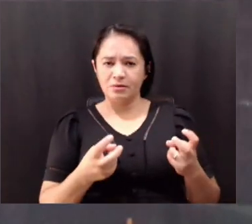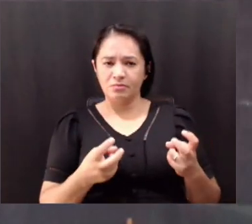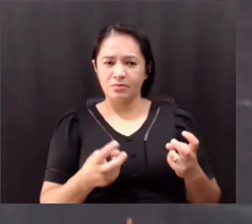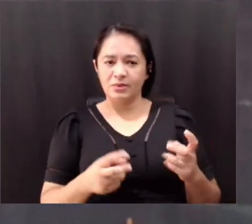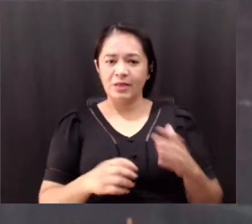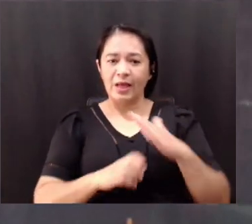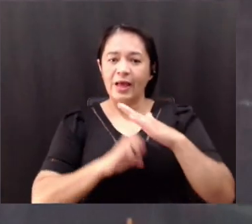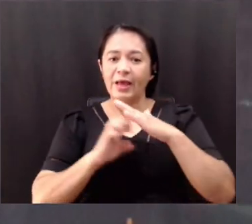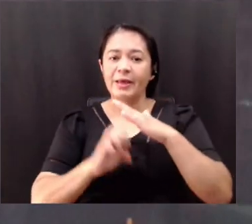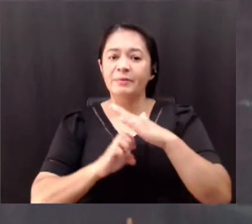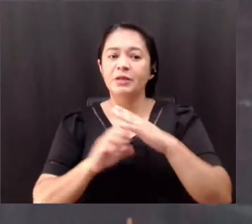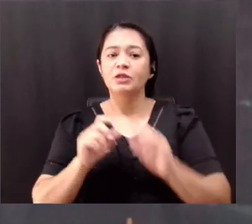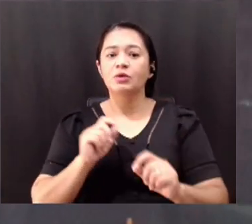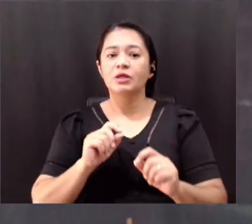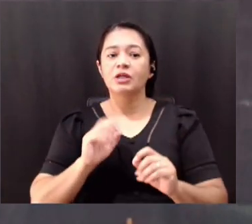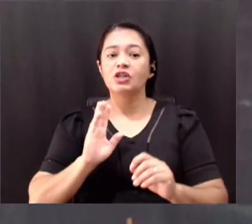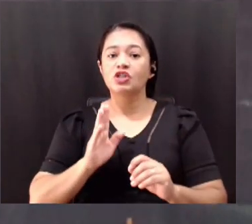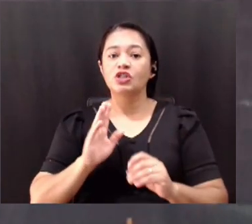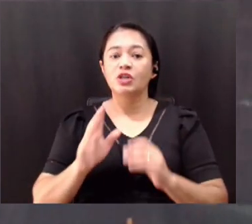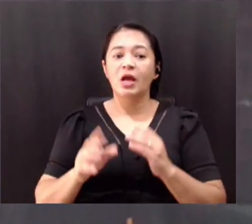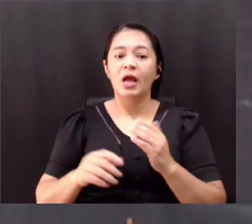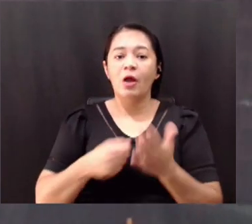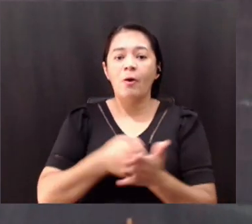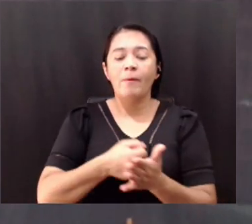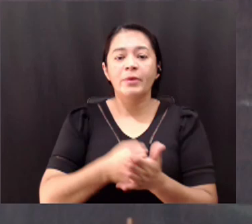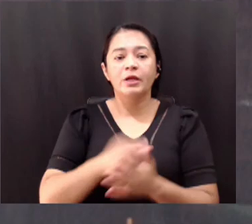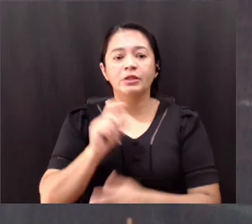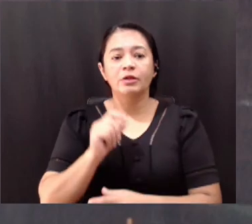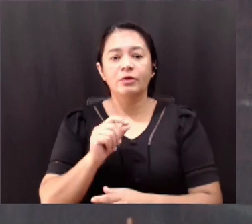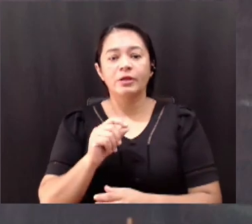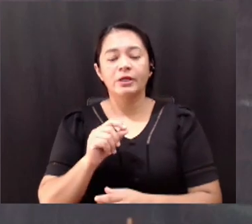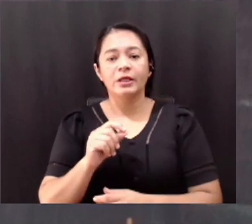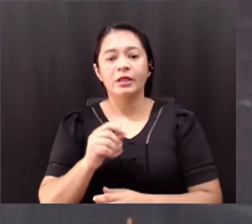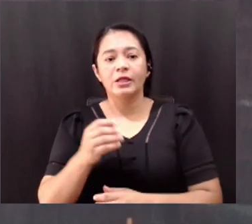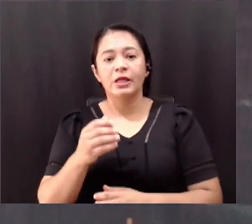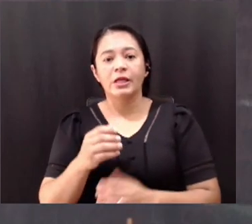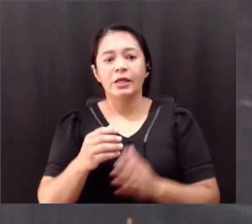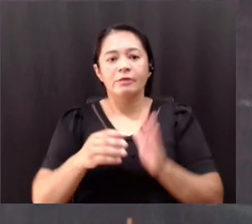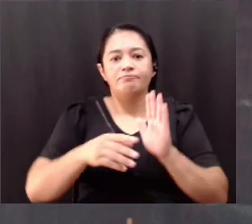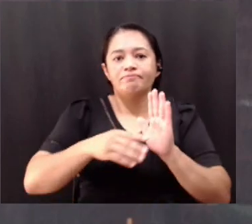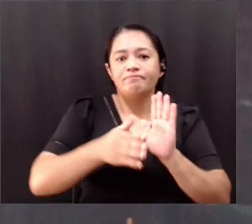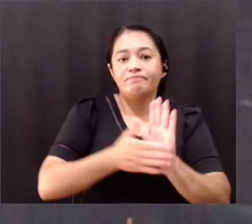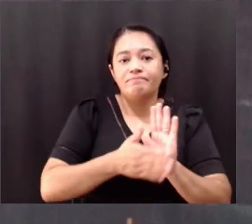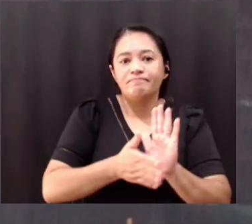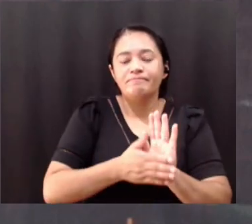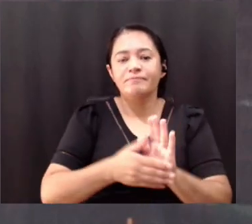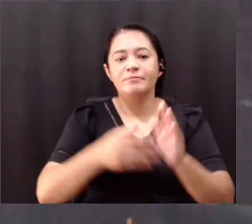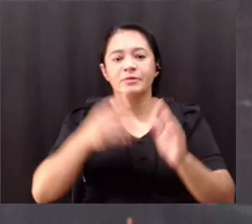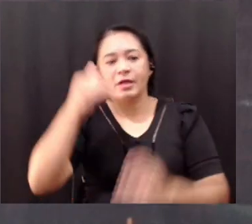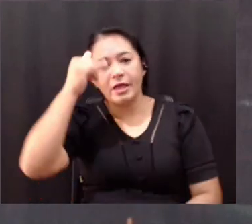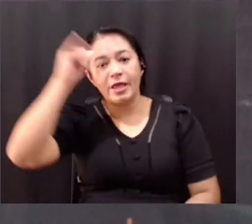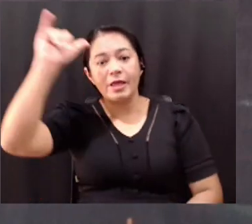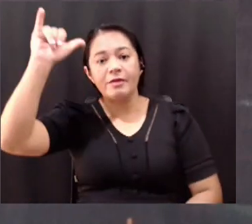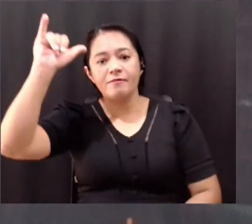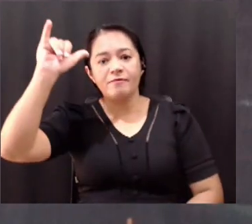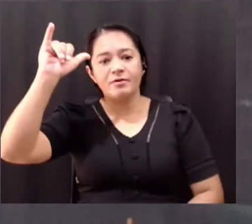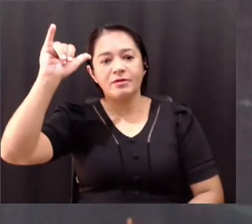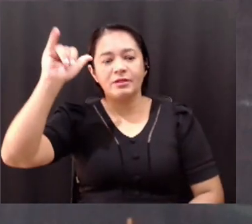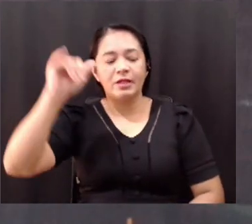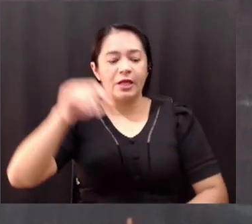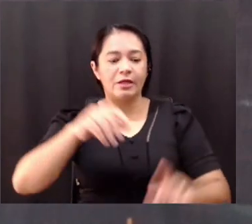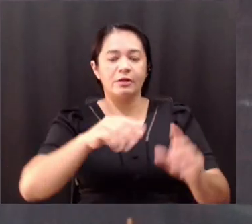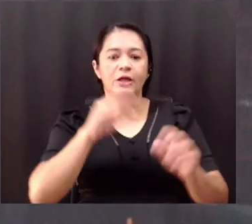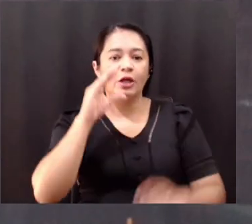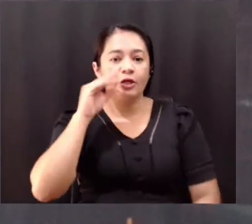a implementar situações preventivas ou medidas preventivas para evitar que esses riscos alcancem